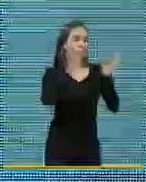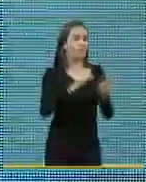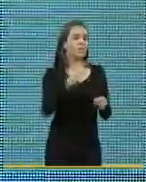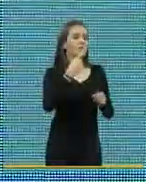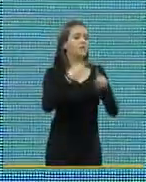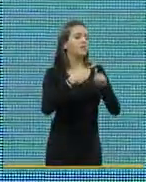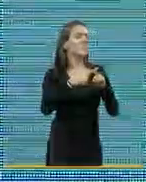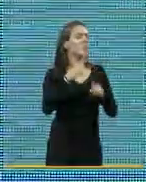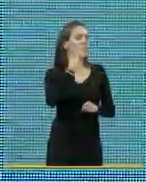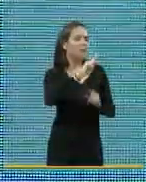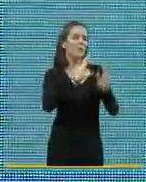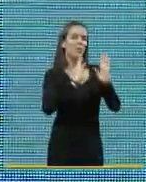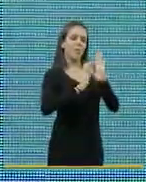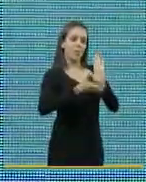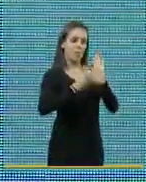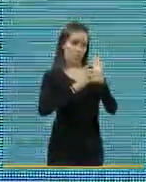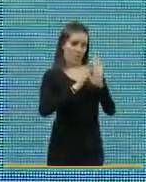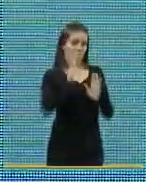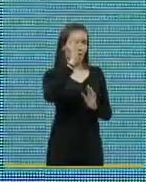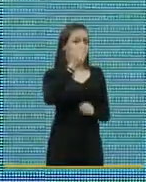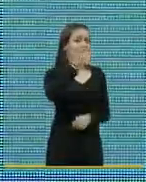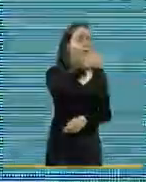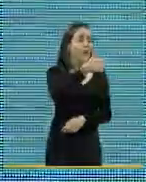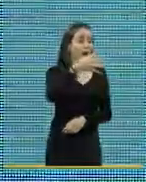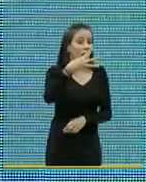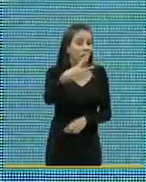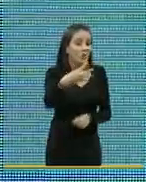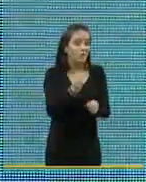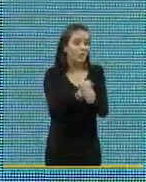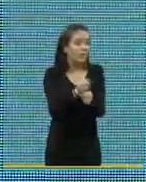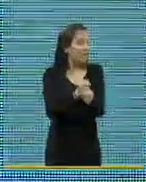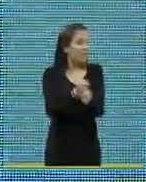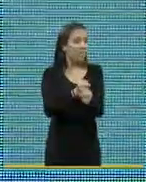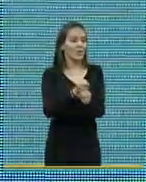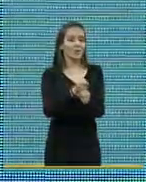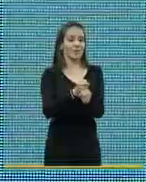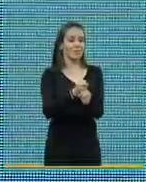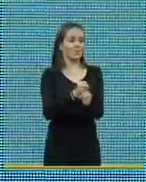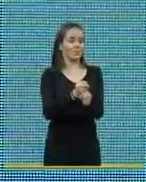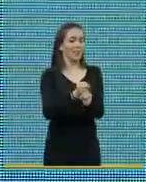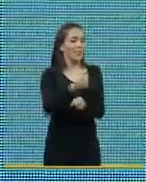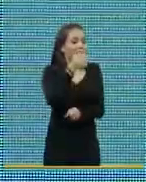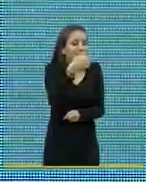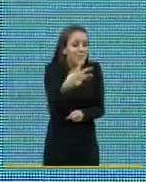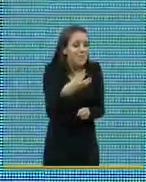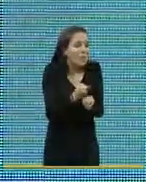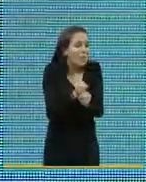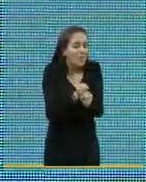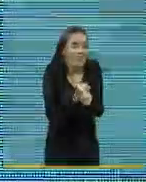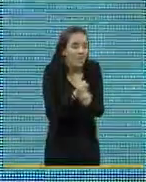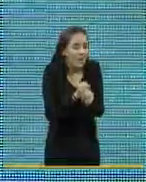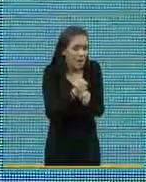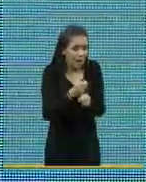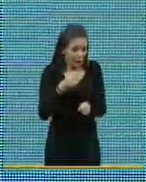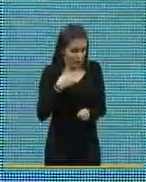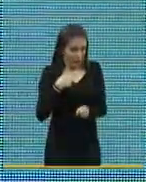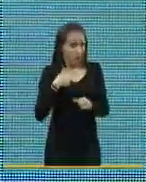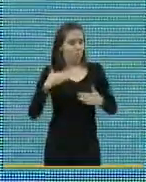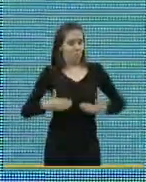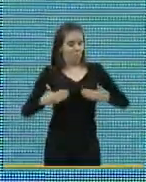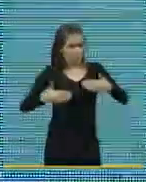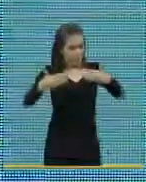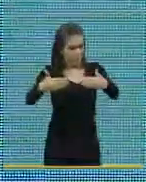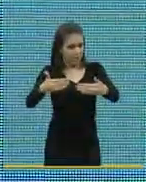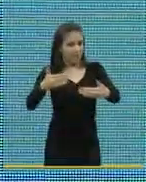seu partido o senhor estiver no poder durante 14 anos 14 anos eu fui ministro da fazenda eu